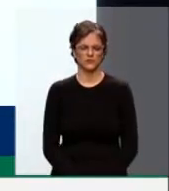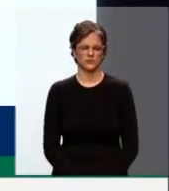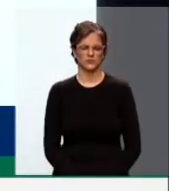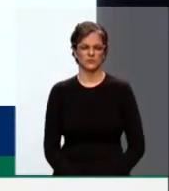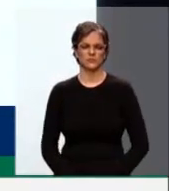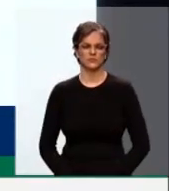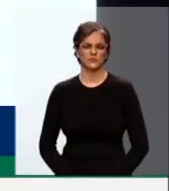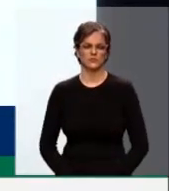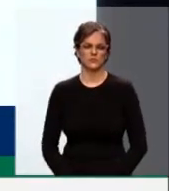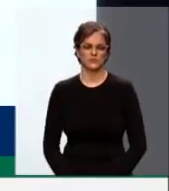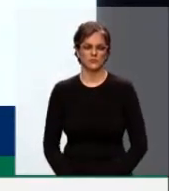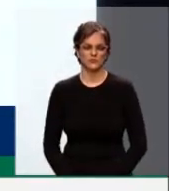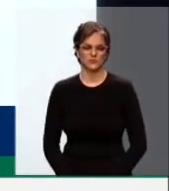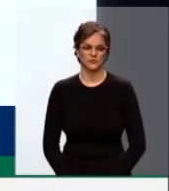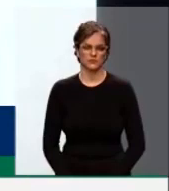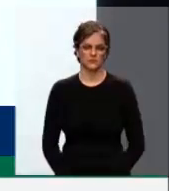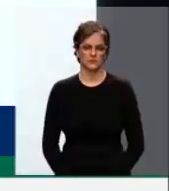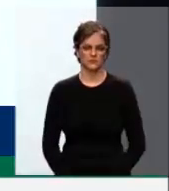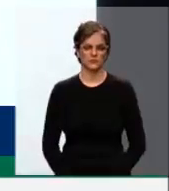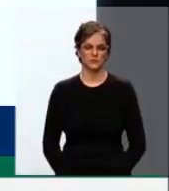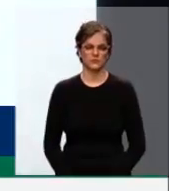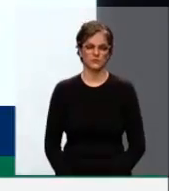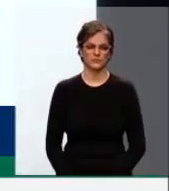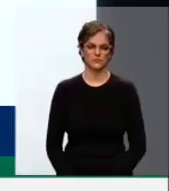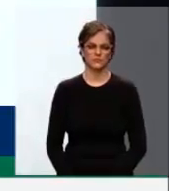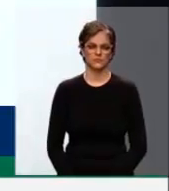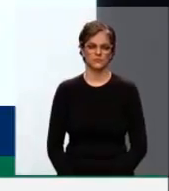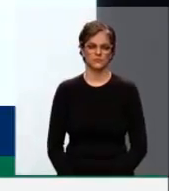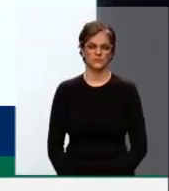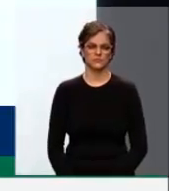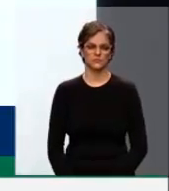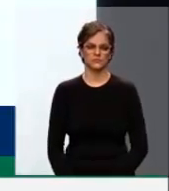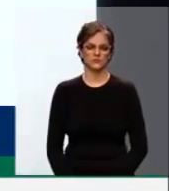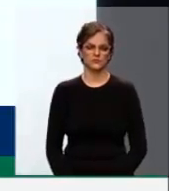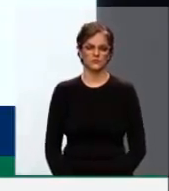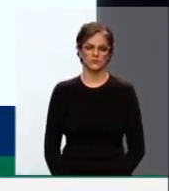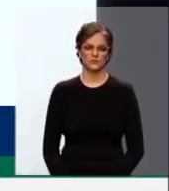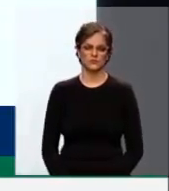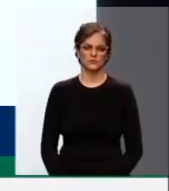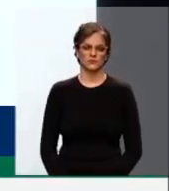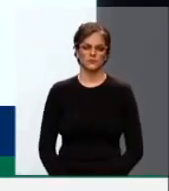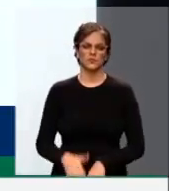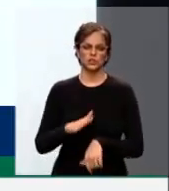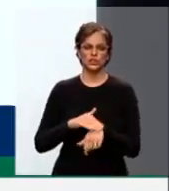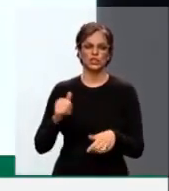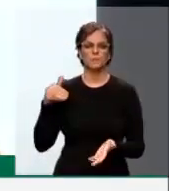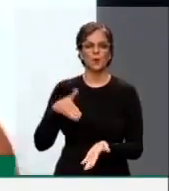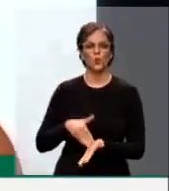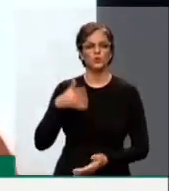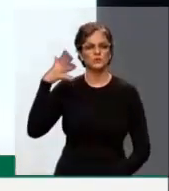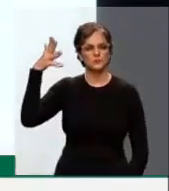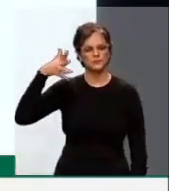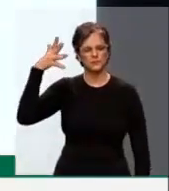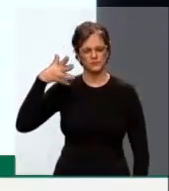Eu agora queria chamar a nossa última